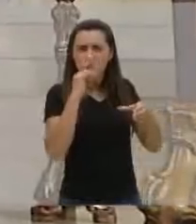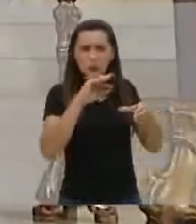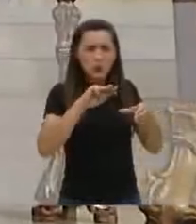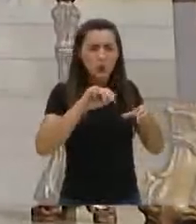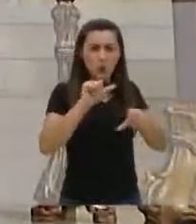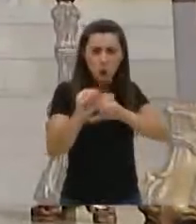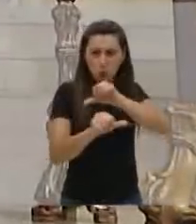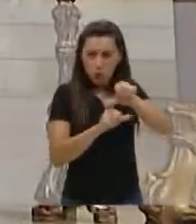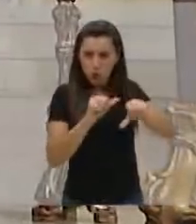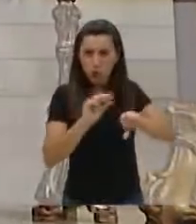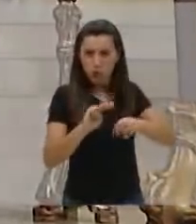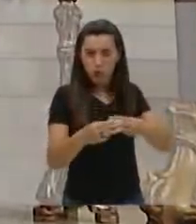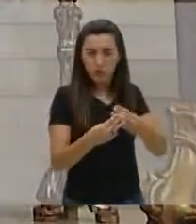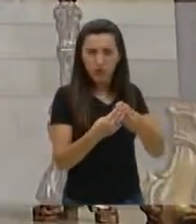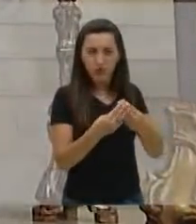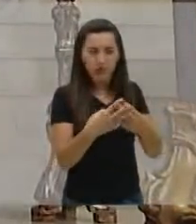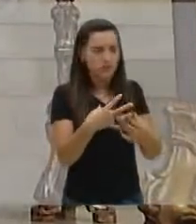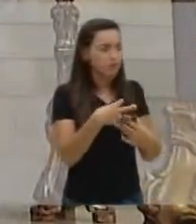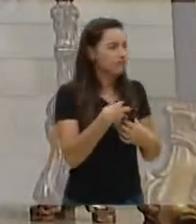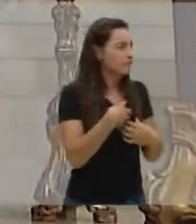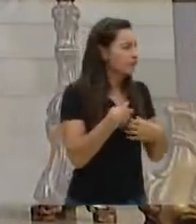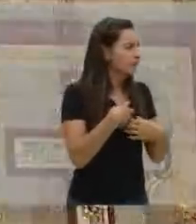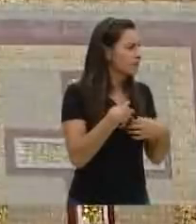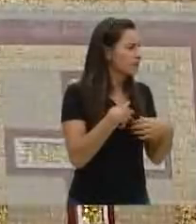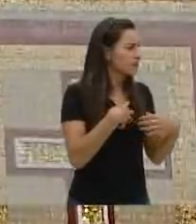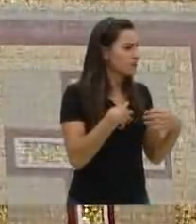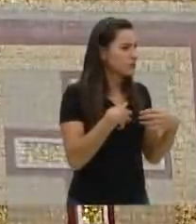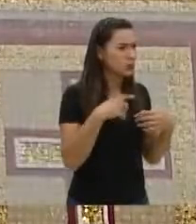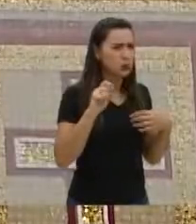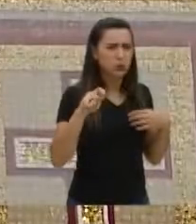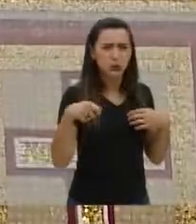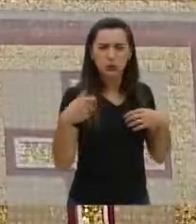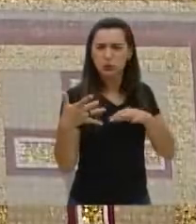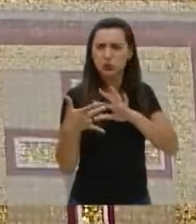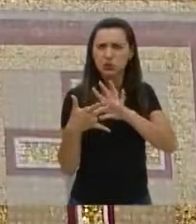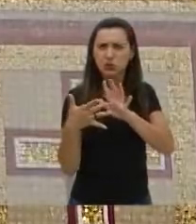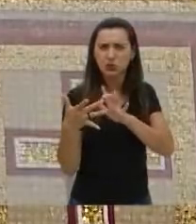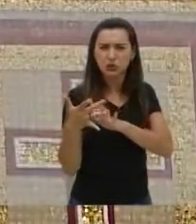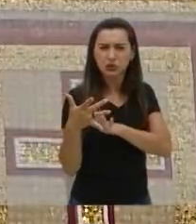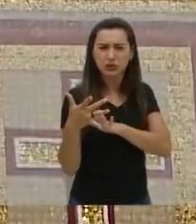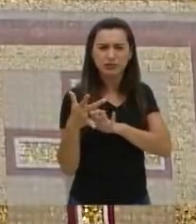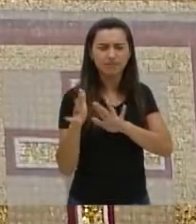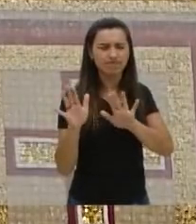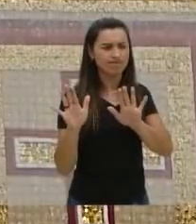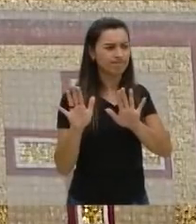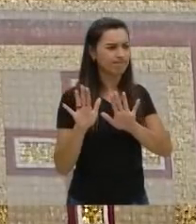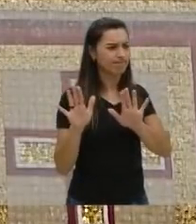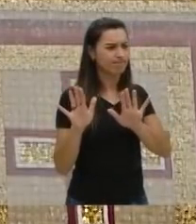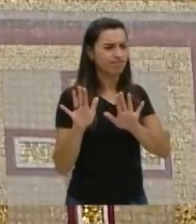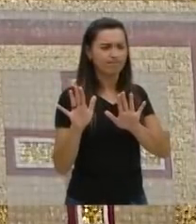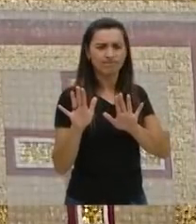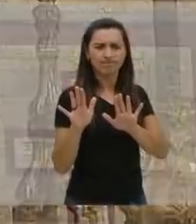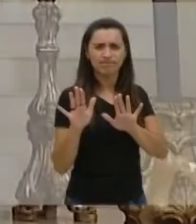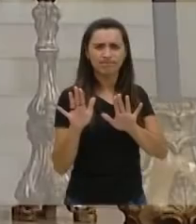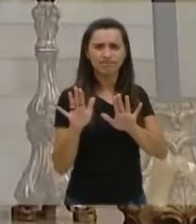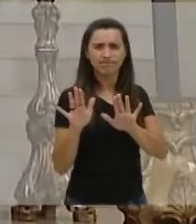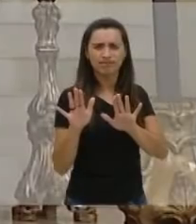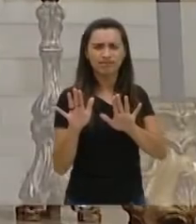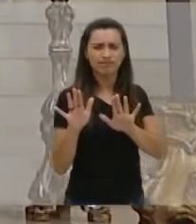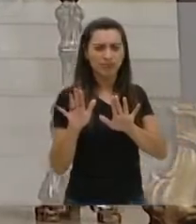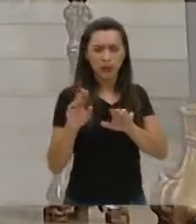judeus ouviram falar de Jesus. E veja, do paganismo para o judaísmo,